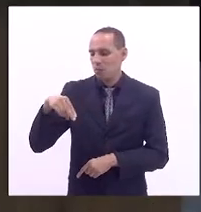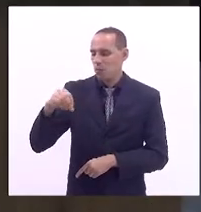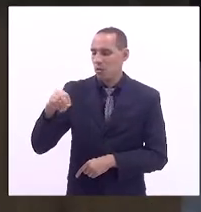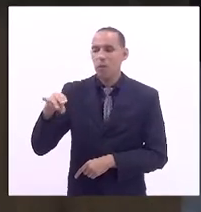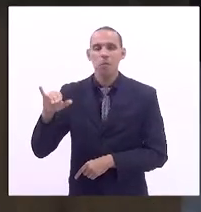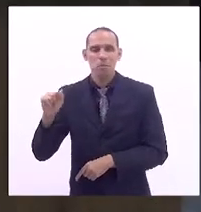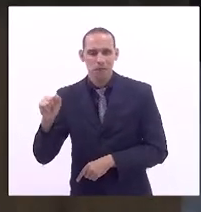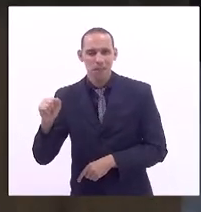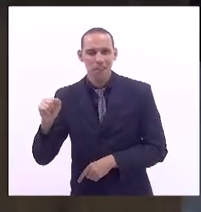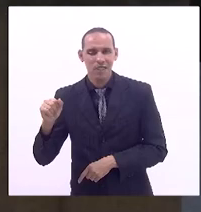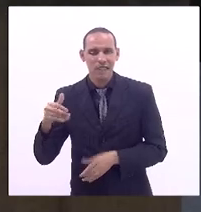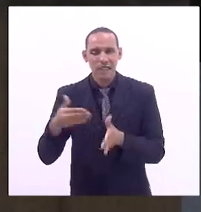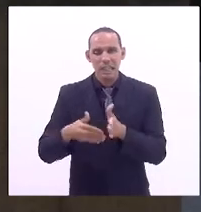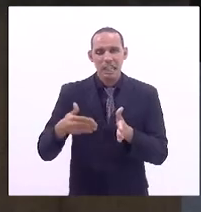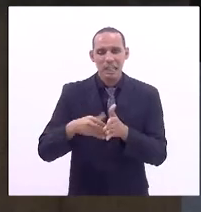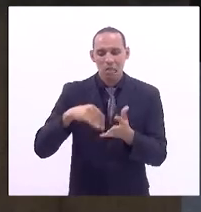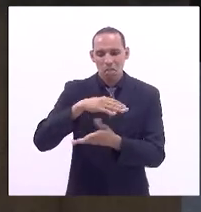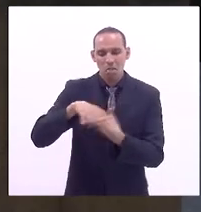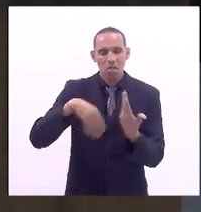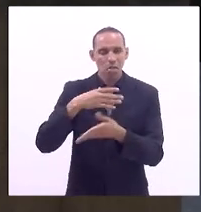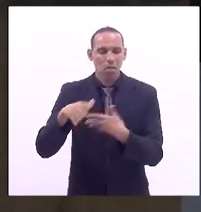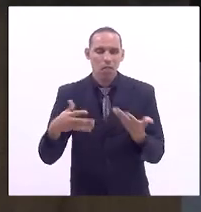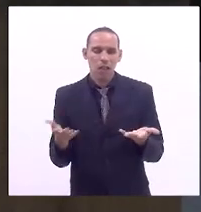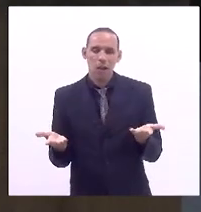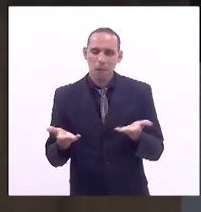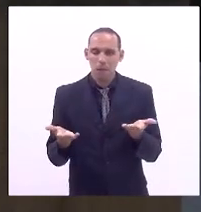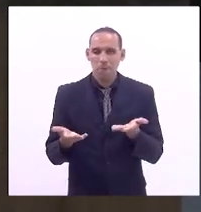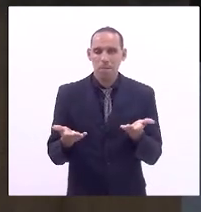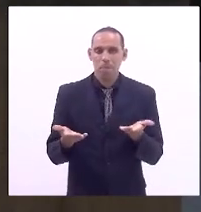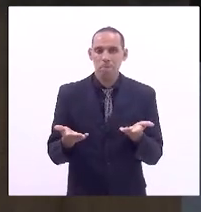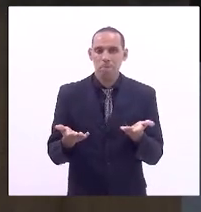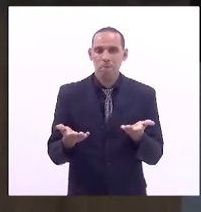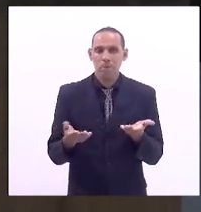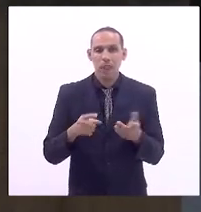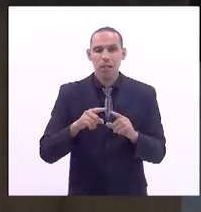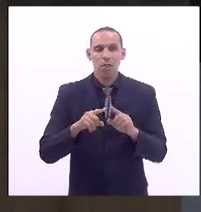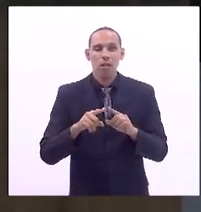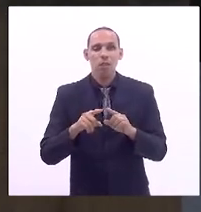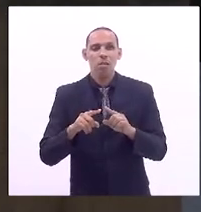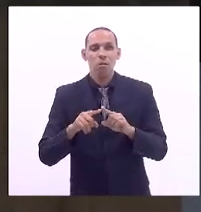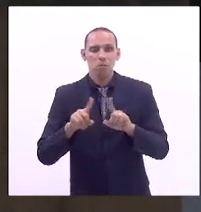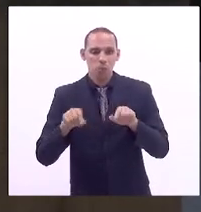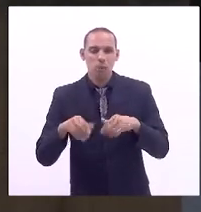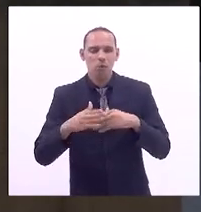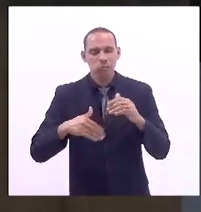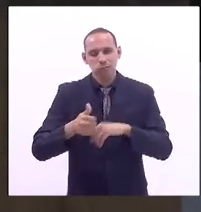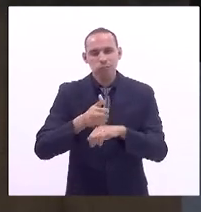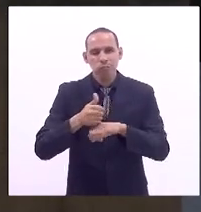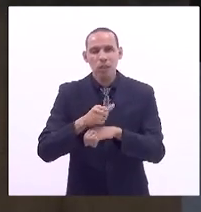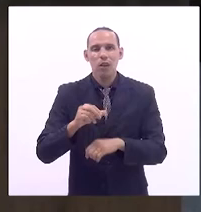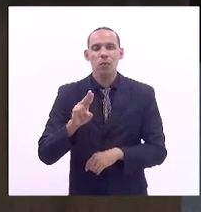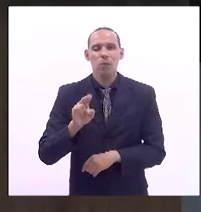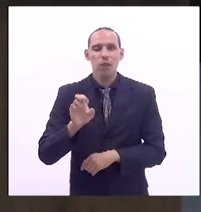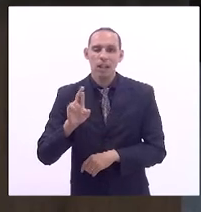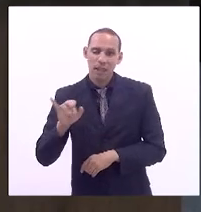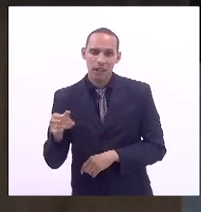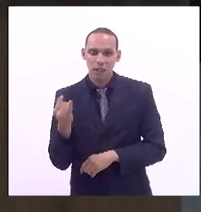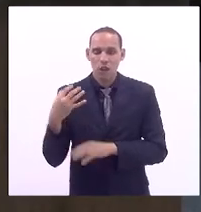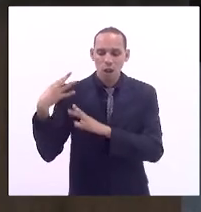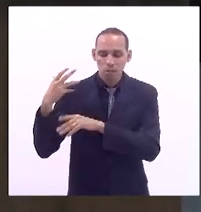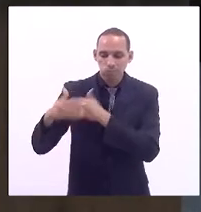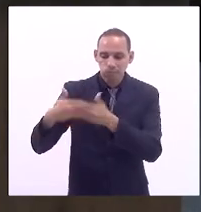eles/nesse imbróglio Hoje os profissionais da UERJ tô mais tranquilo sobre isso porque sou uma carreira mais